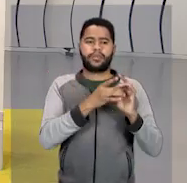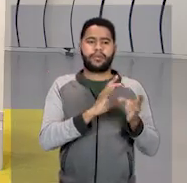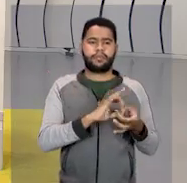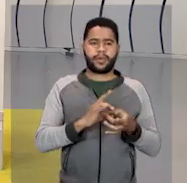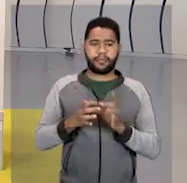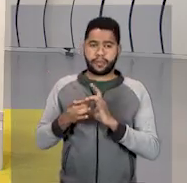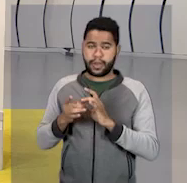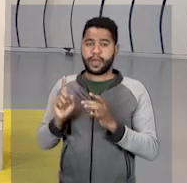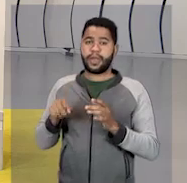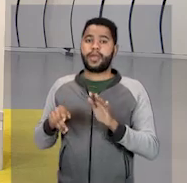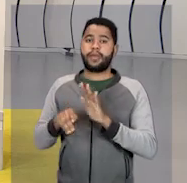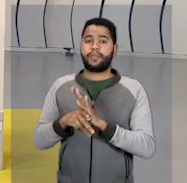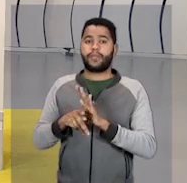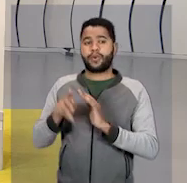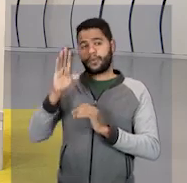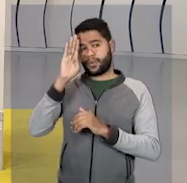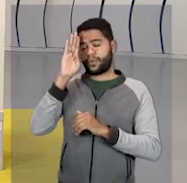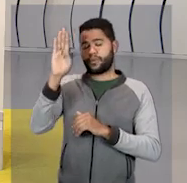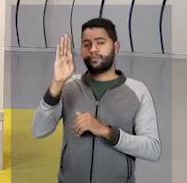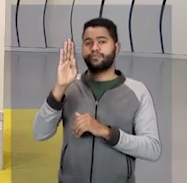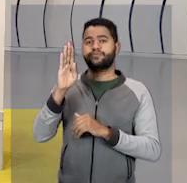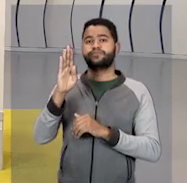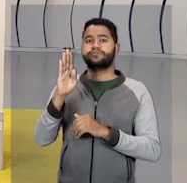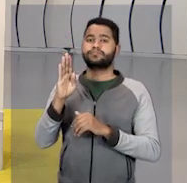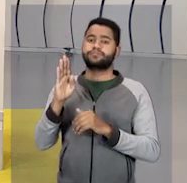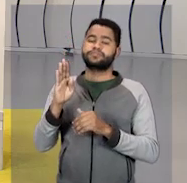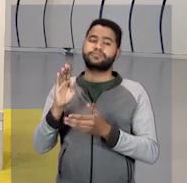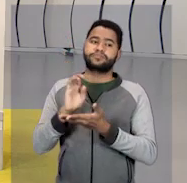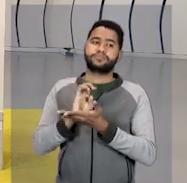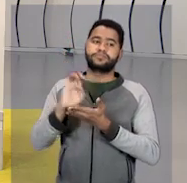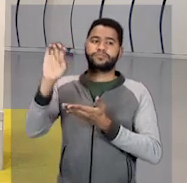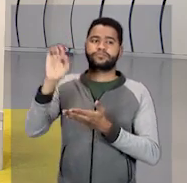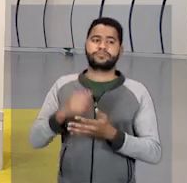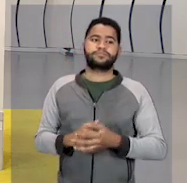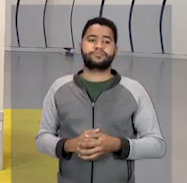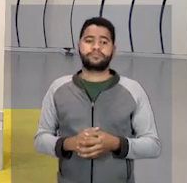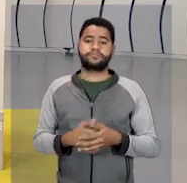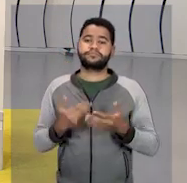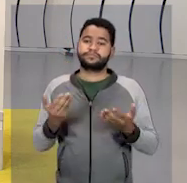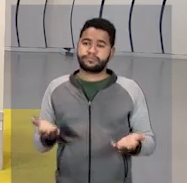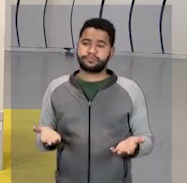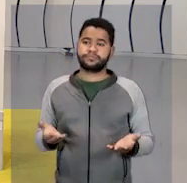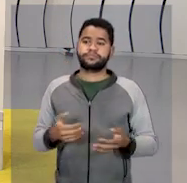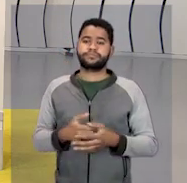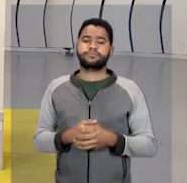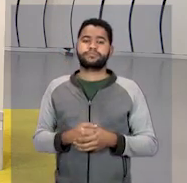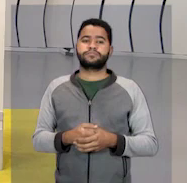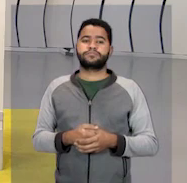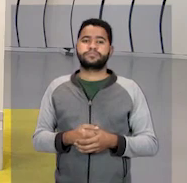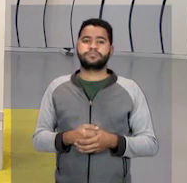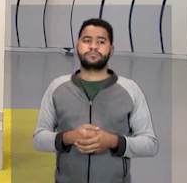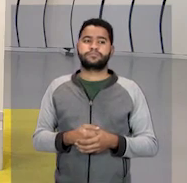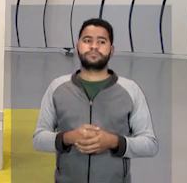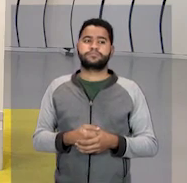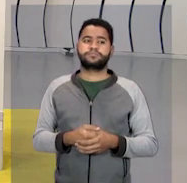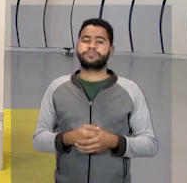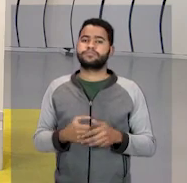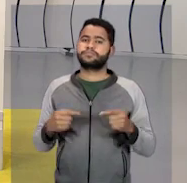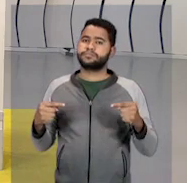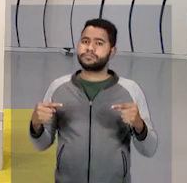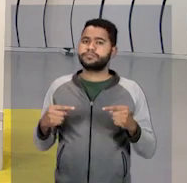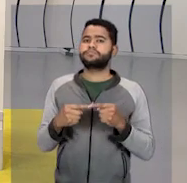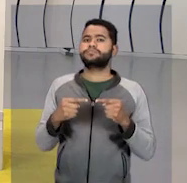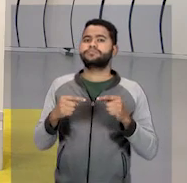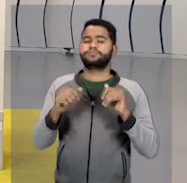é o destaque aí em relação à exportação, tá? E claro, de acordo com